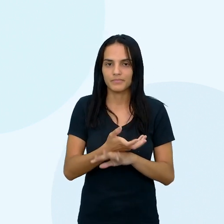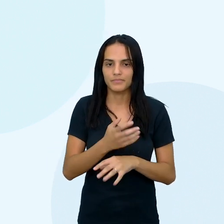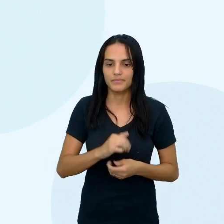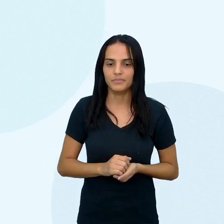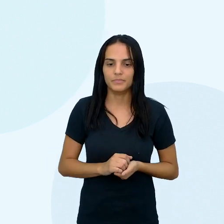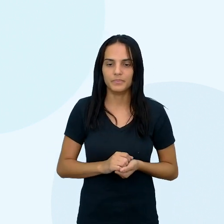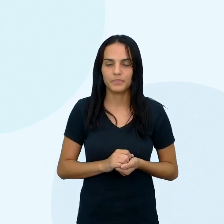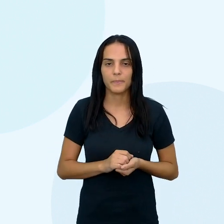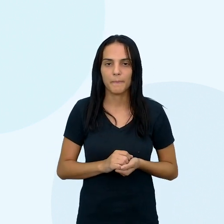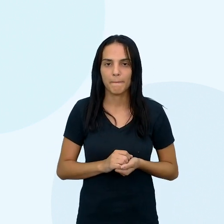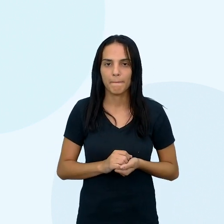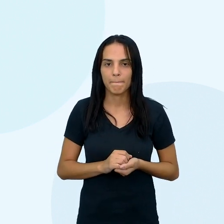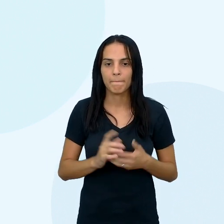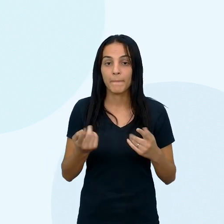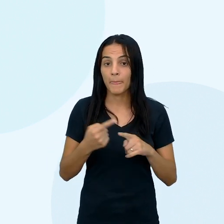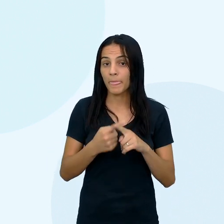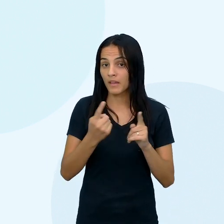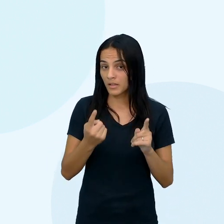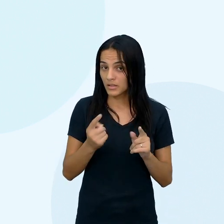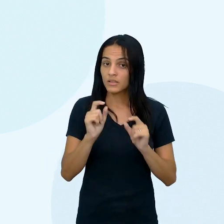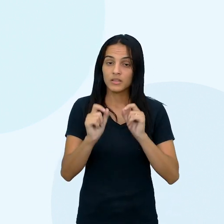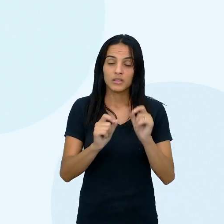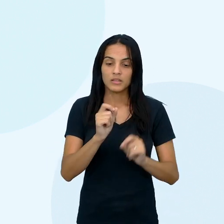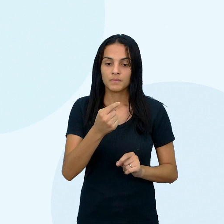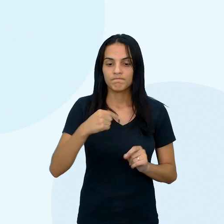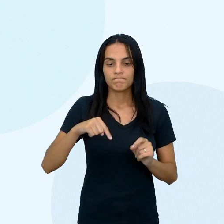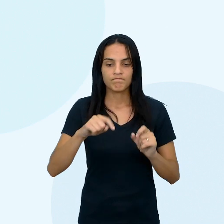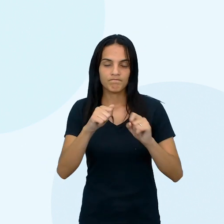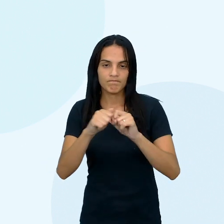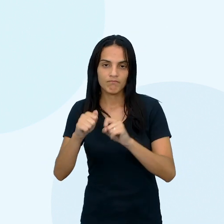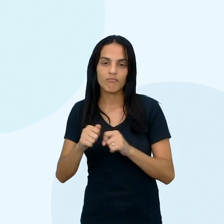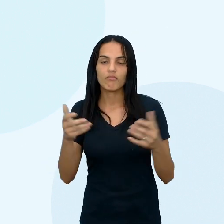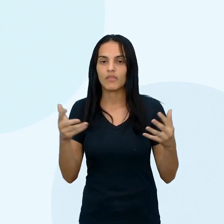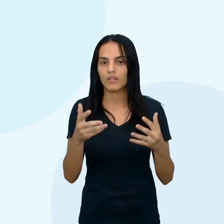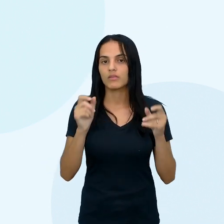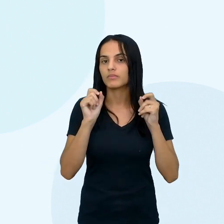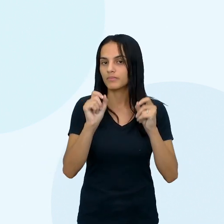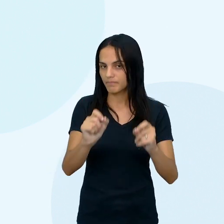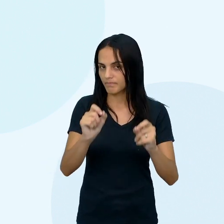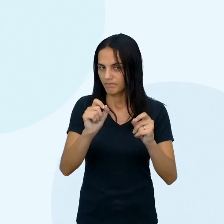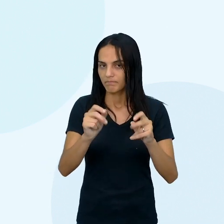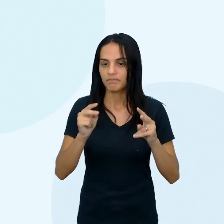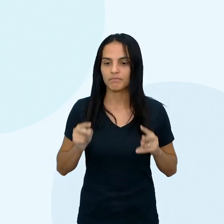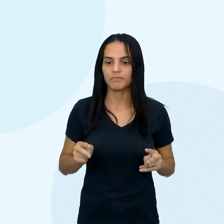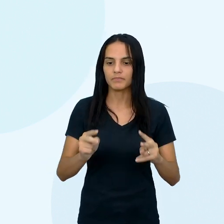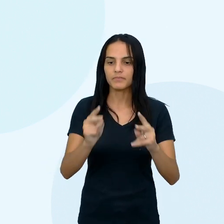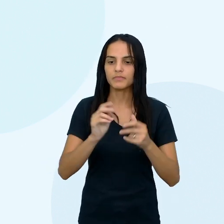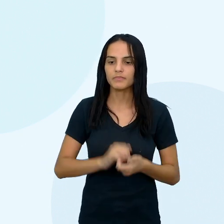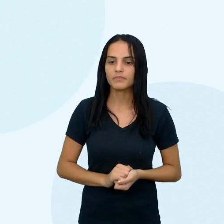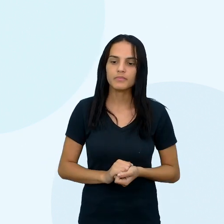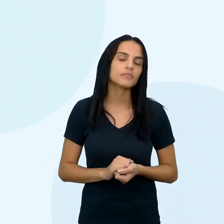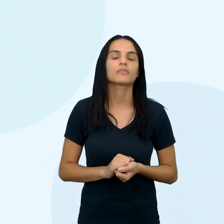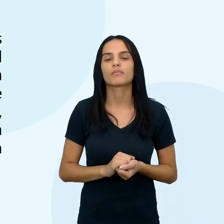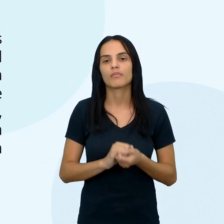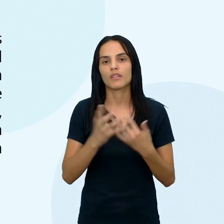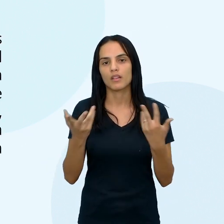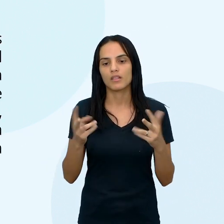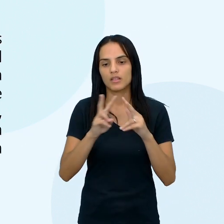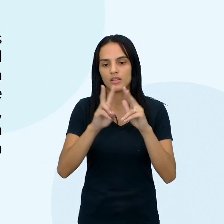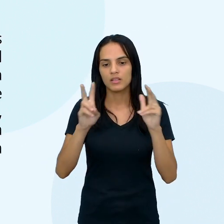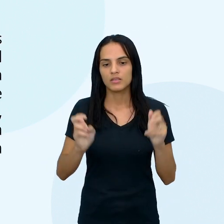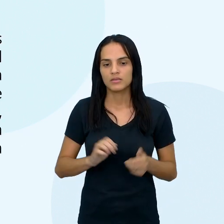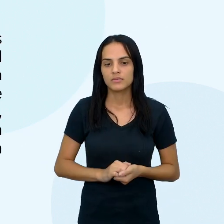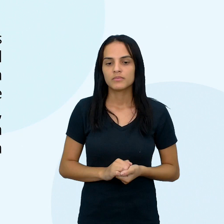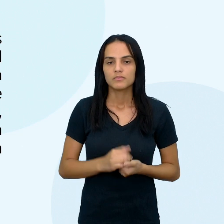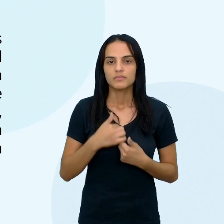nosso componente. Mas então o que a gente vai fazer hoje é justamente dar sequência a esse assunto, né,